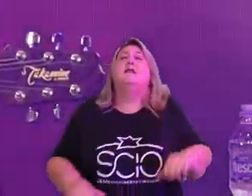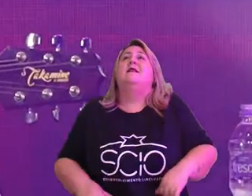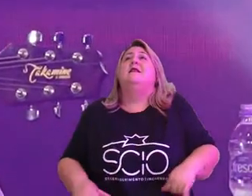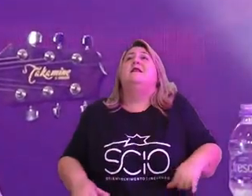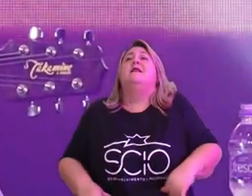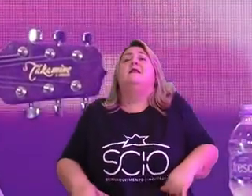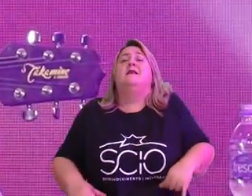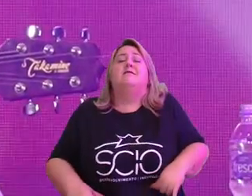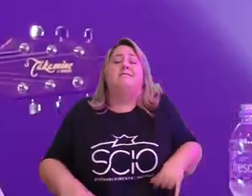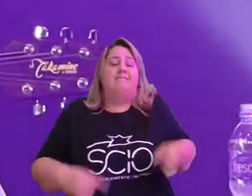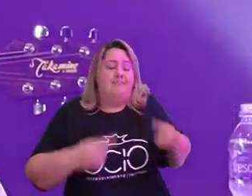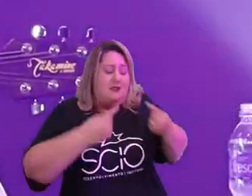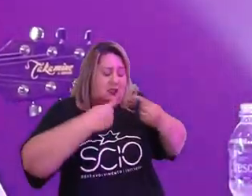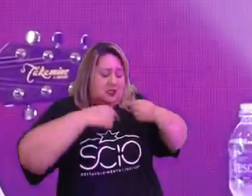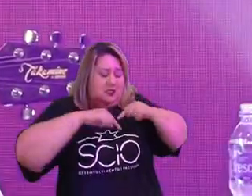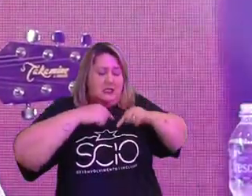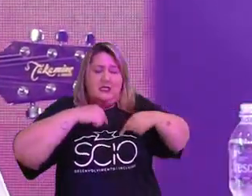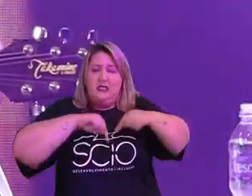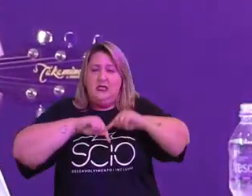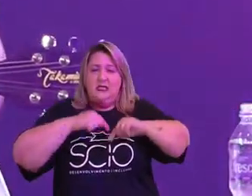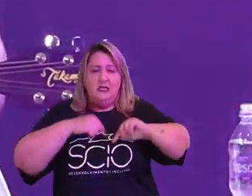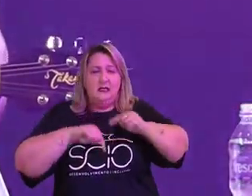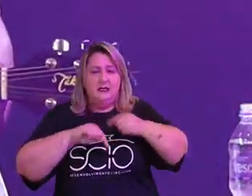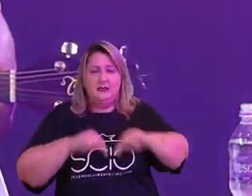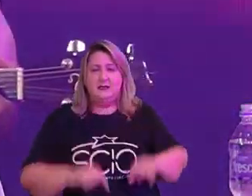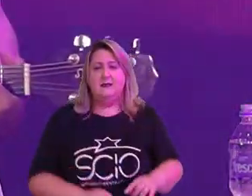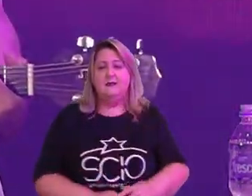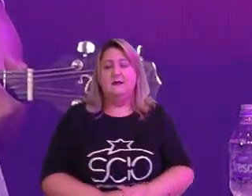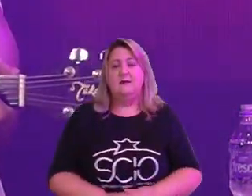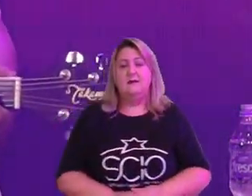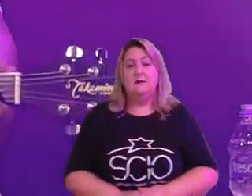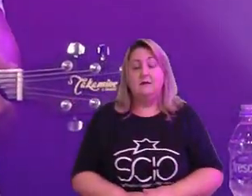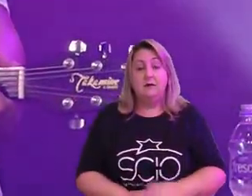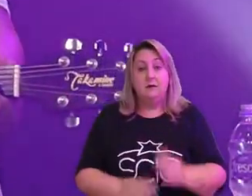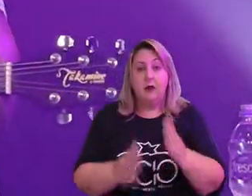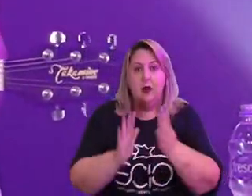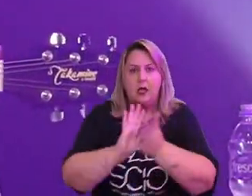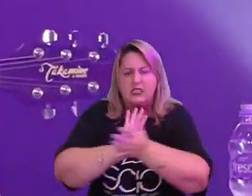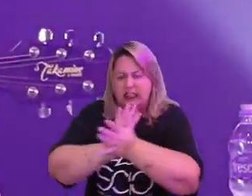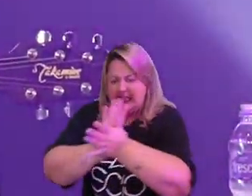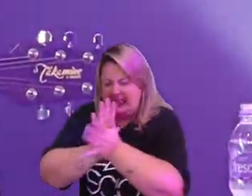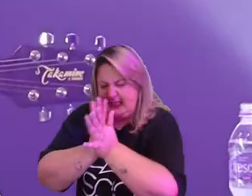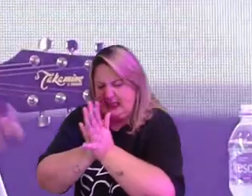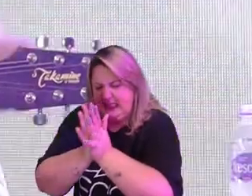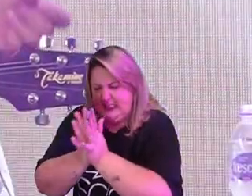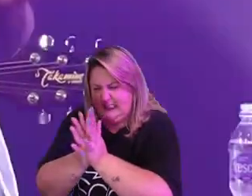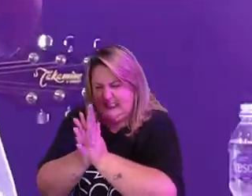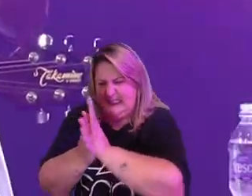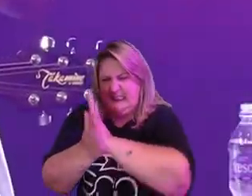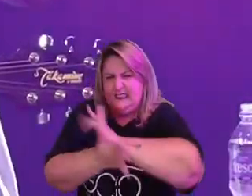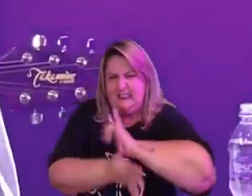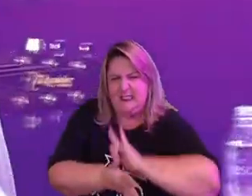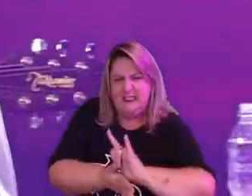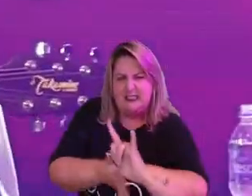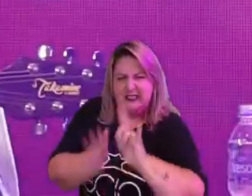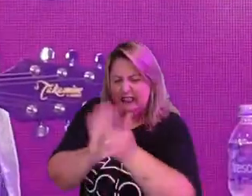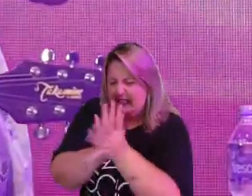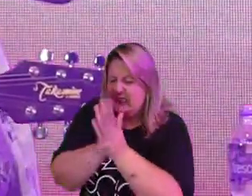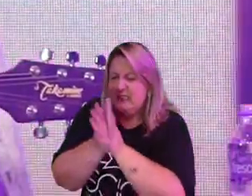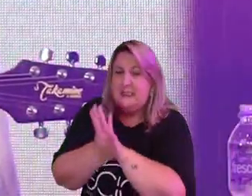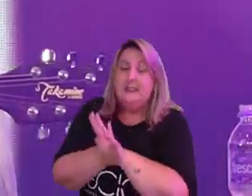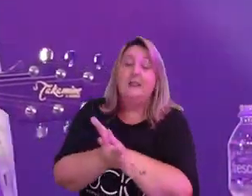fazer com essa dor que me invade? Só vocês aí agora, quero ver. Mato esse amor.